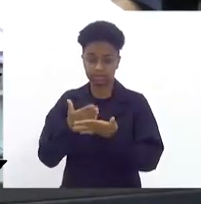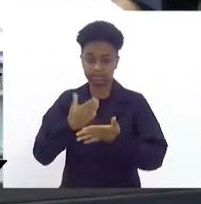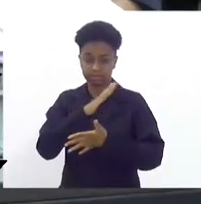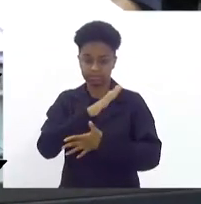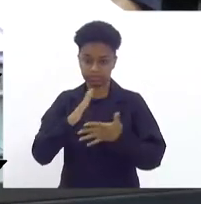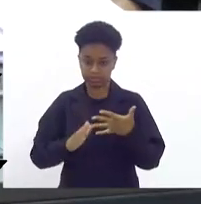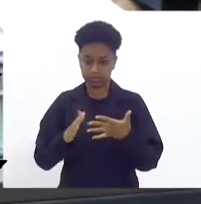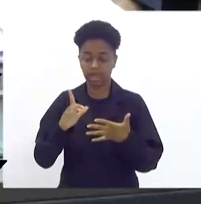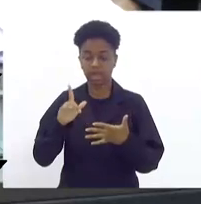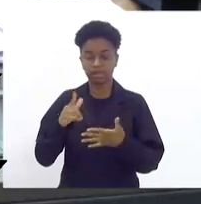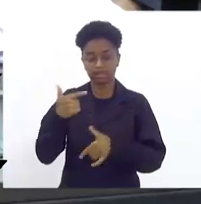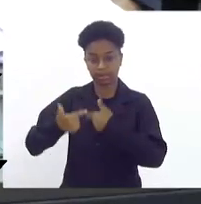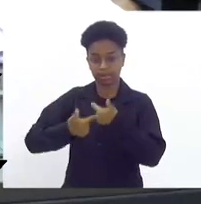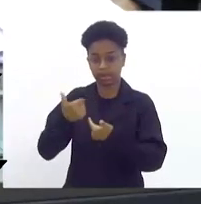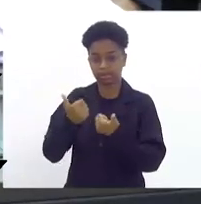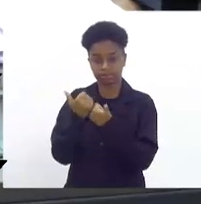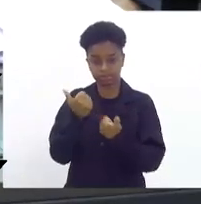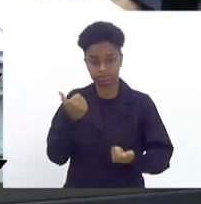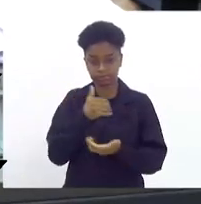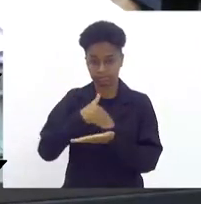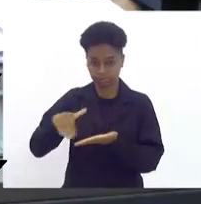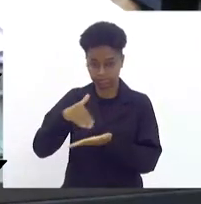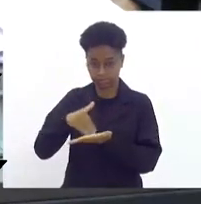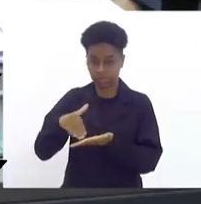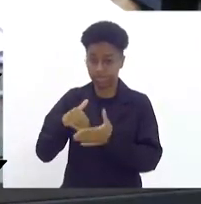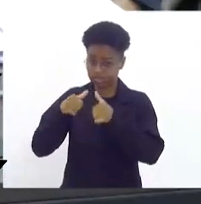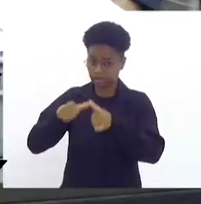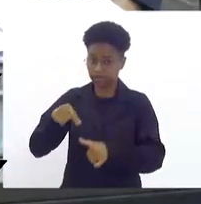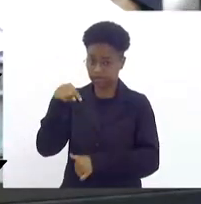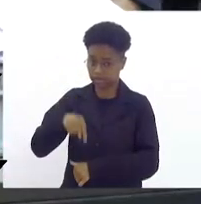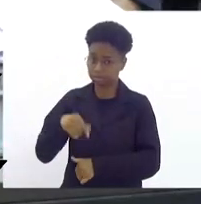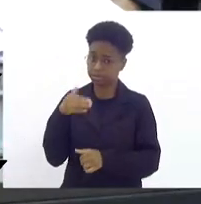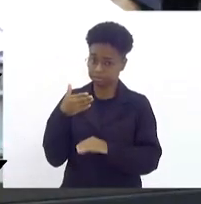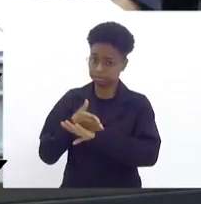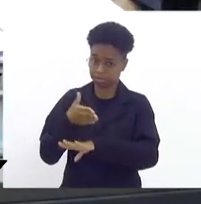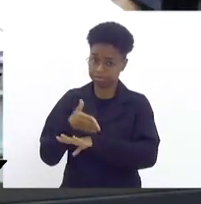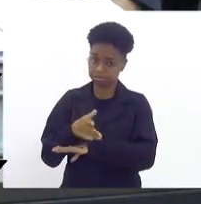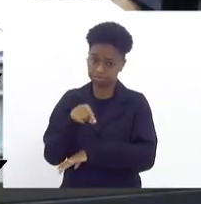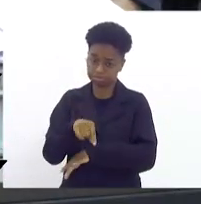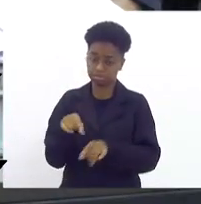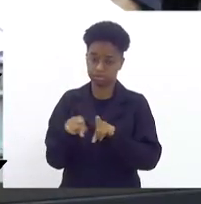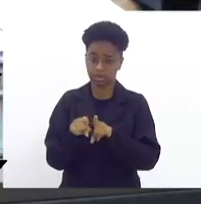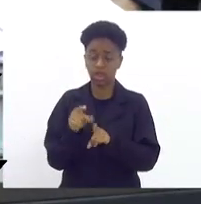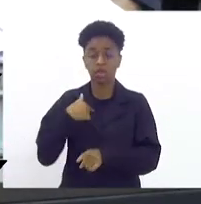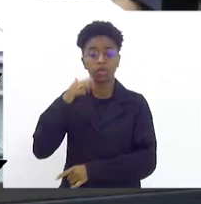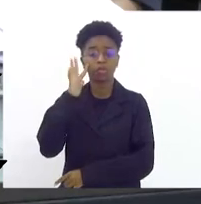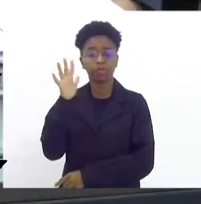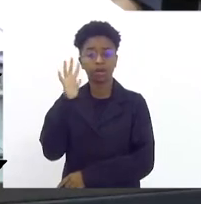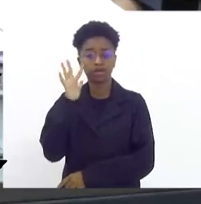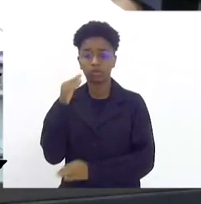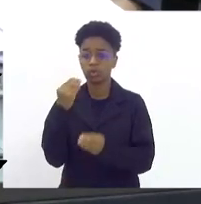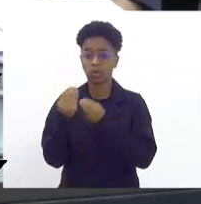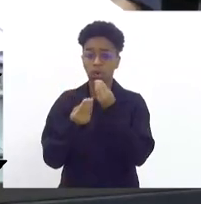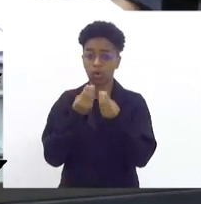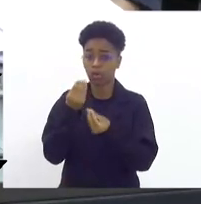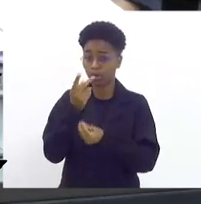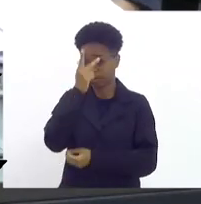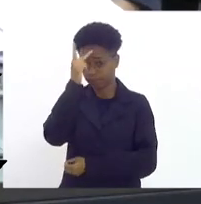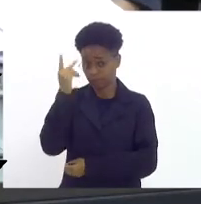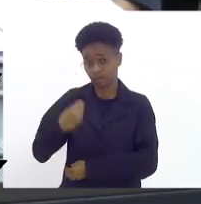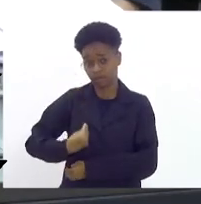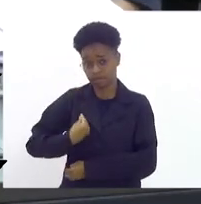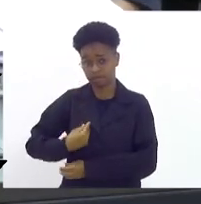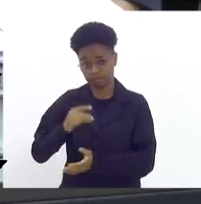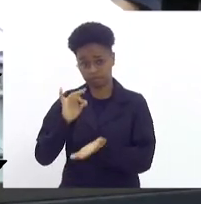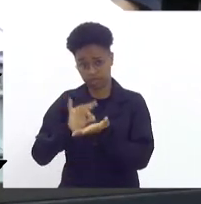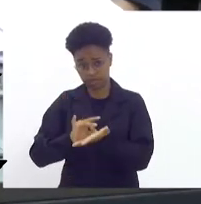da Subsecretaria de Cuidados Especiais, estava aqui, ela inclusive participar conosco. Eu fico imaginando, para as pessoas que vivem esta